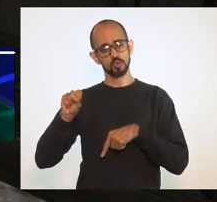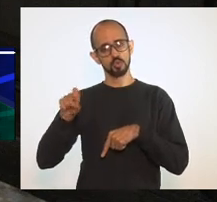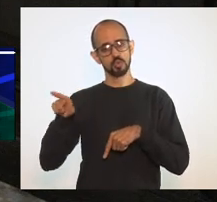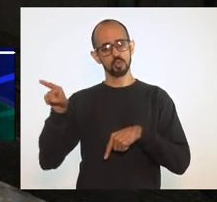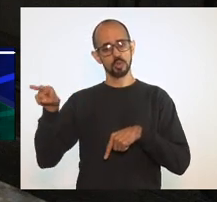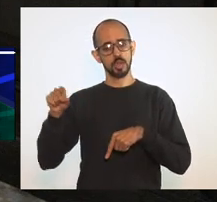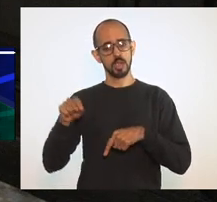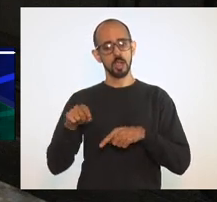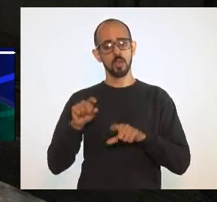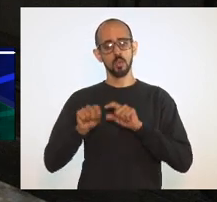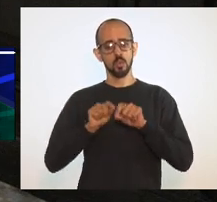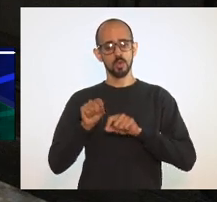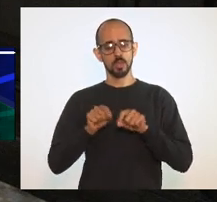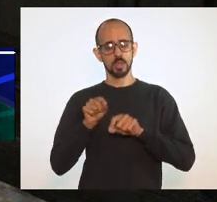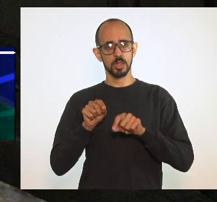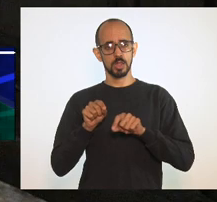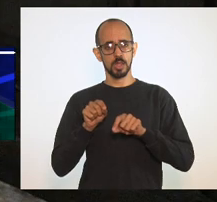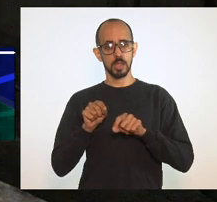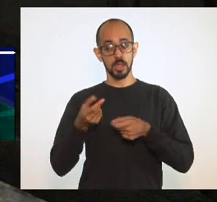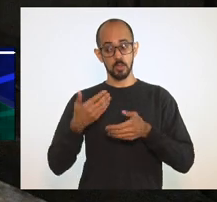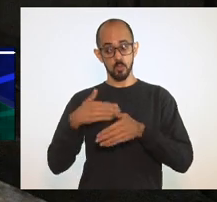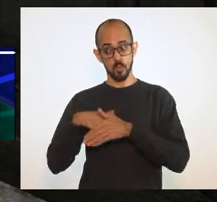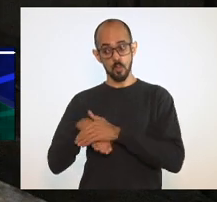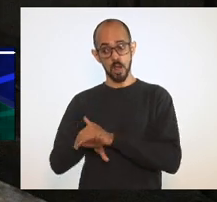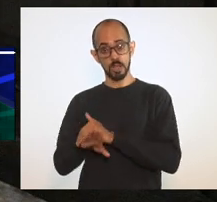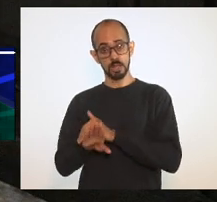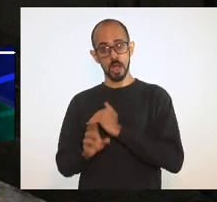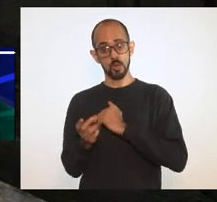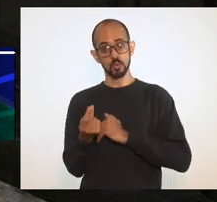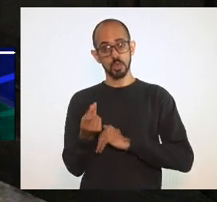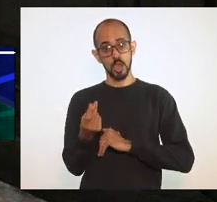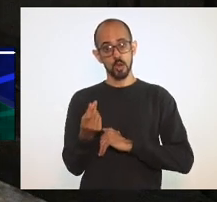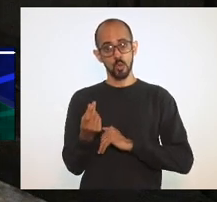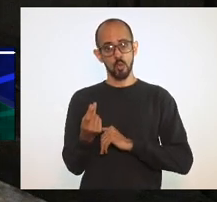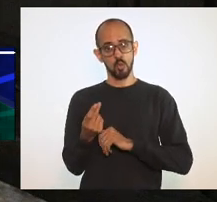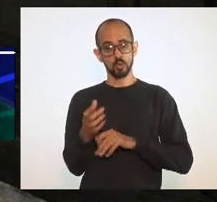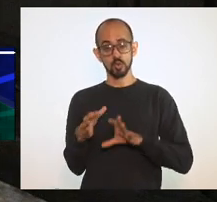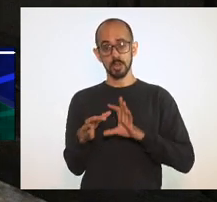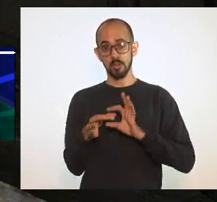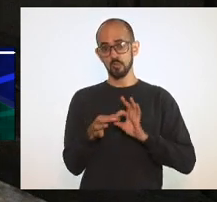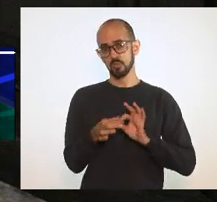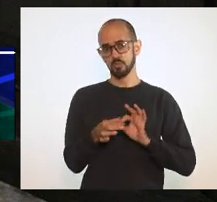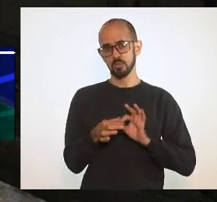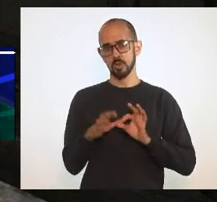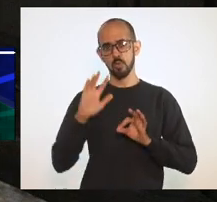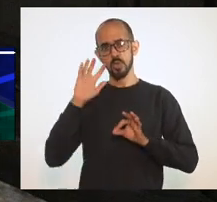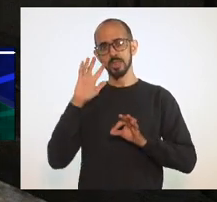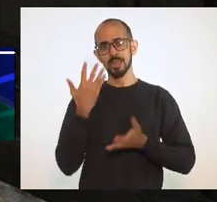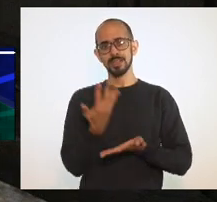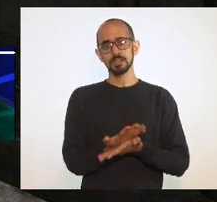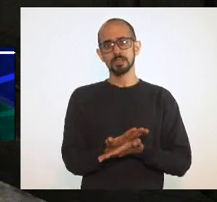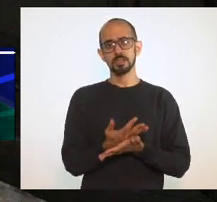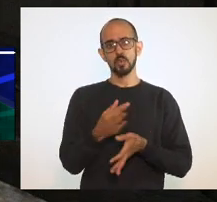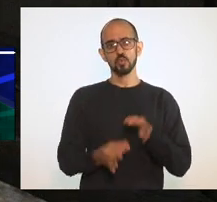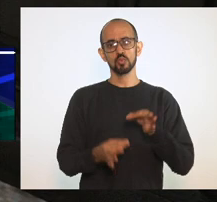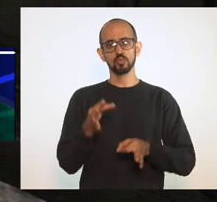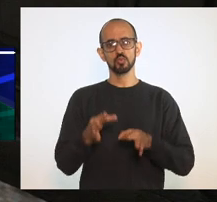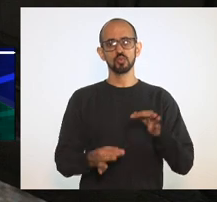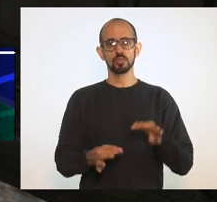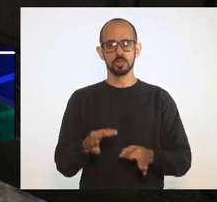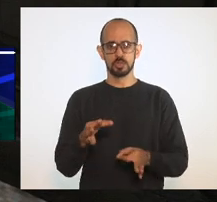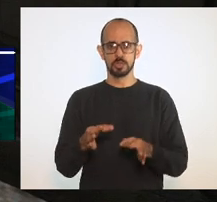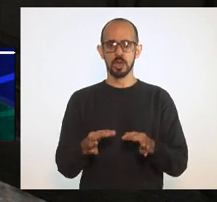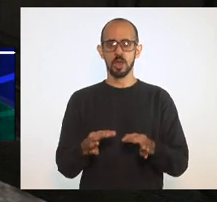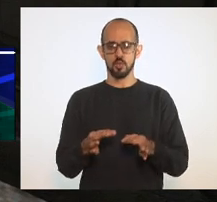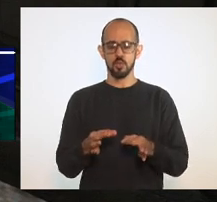salvaguardava os recursos que estão vinculados a decisões judiciais e termos de ajuste de conduta. Também tem